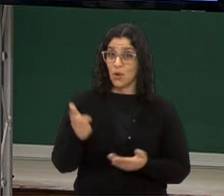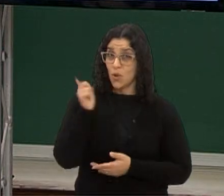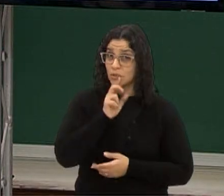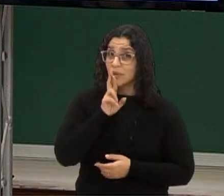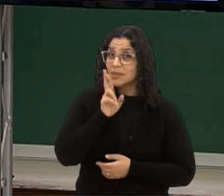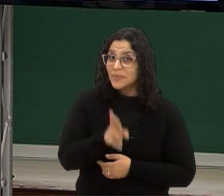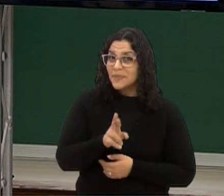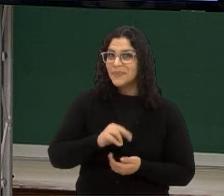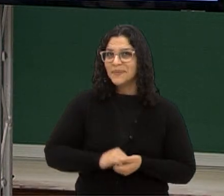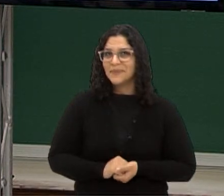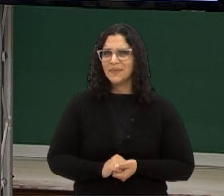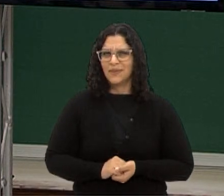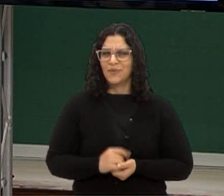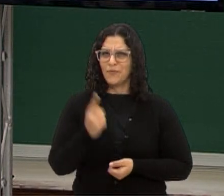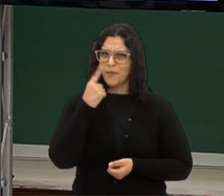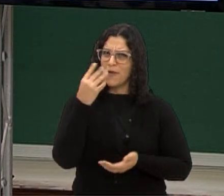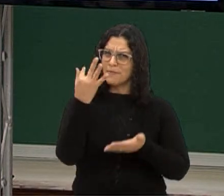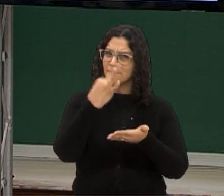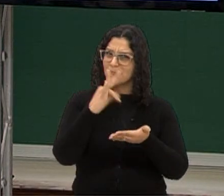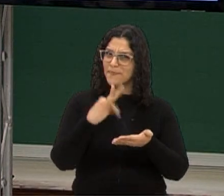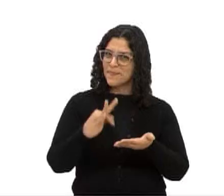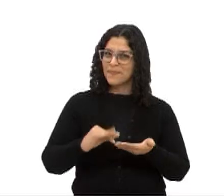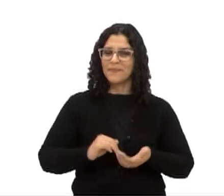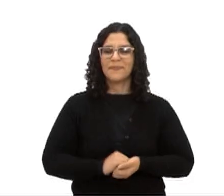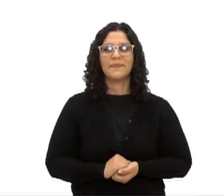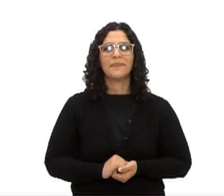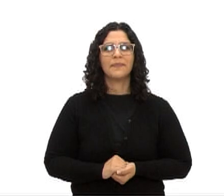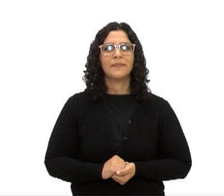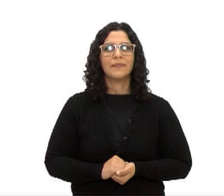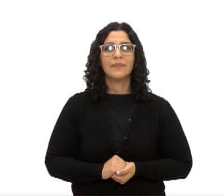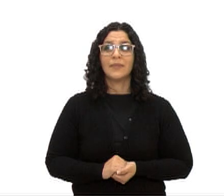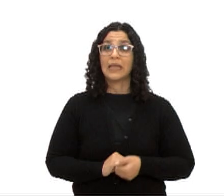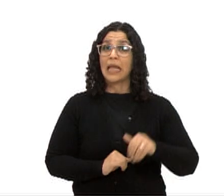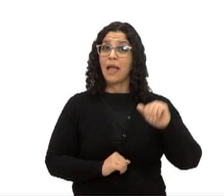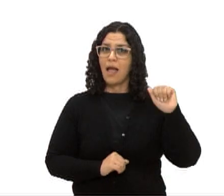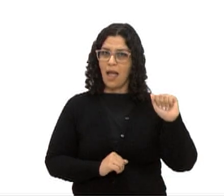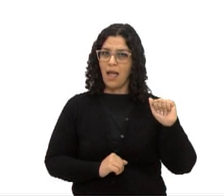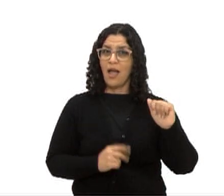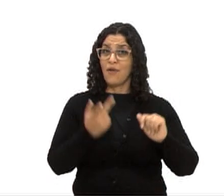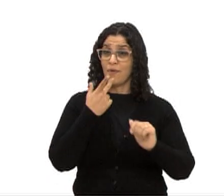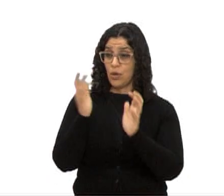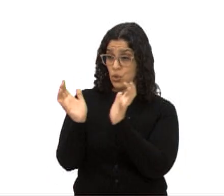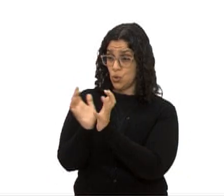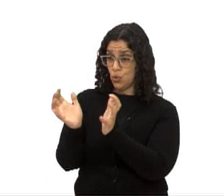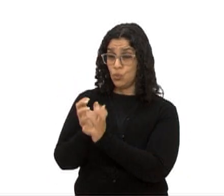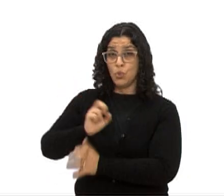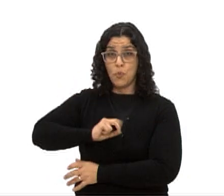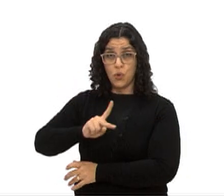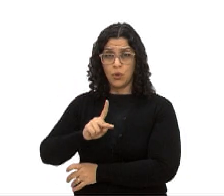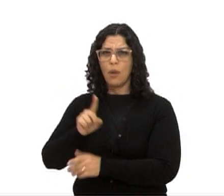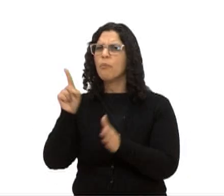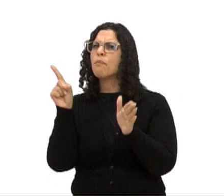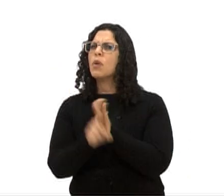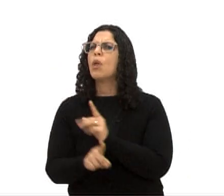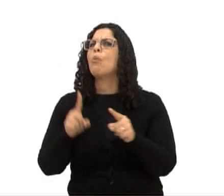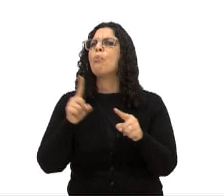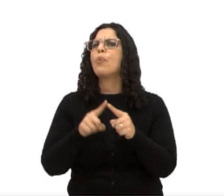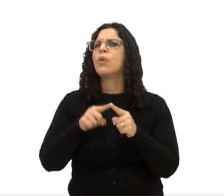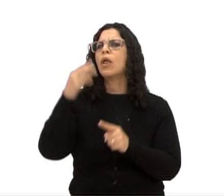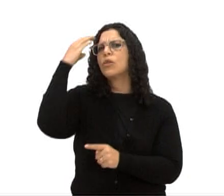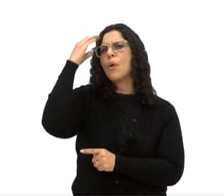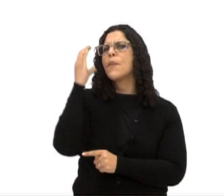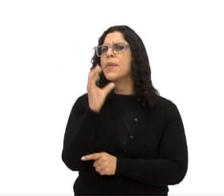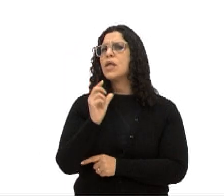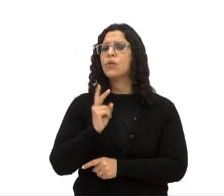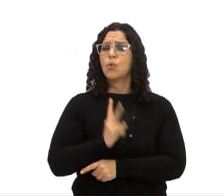Conseguiu responder? Vamos corrigir então. As cortes portuguesas questionaram a permanência de Dom Pedro,